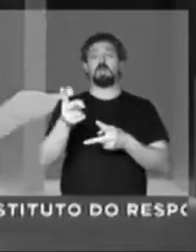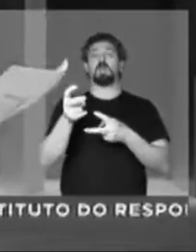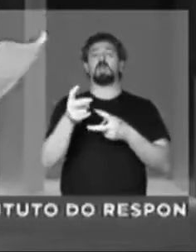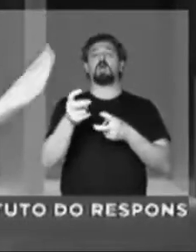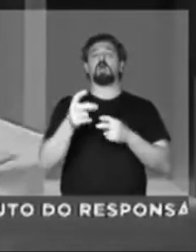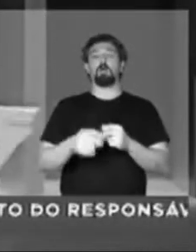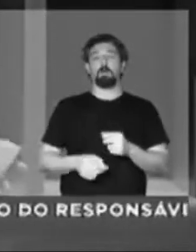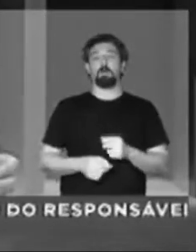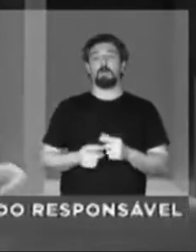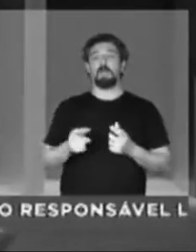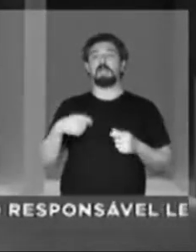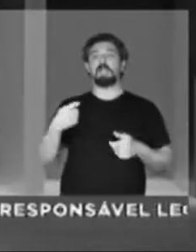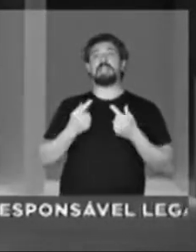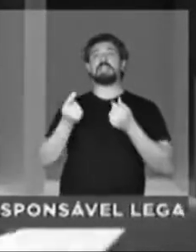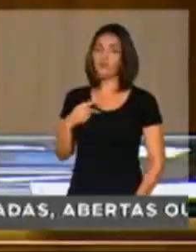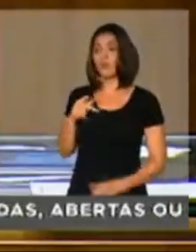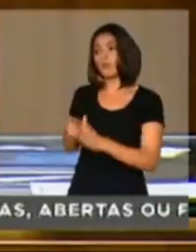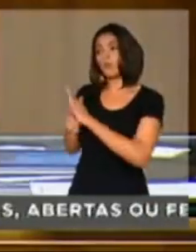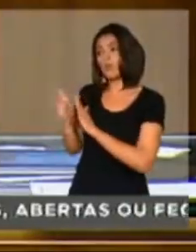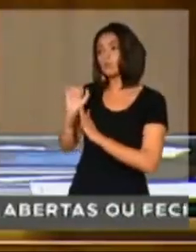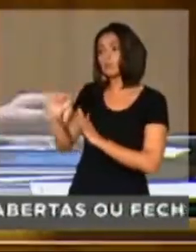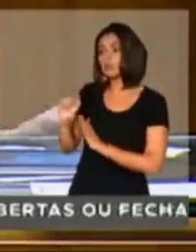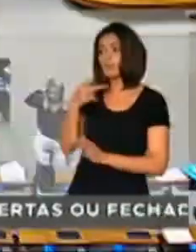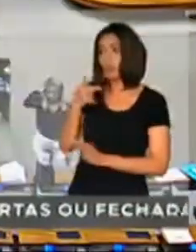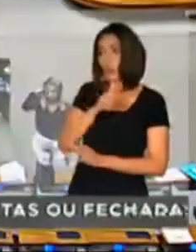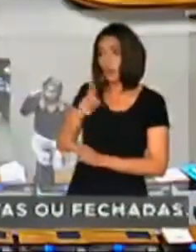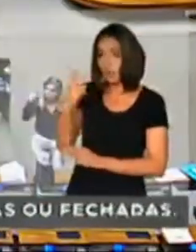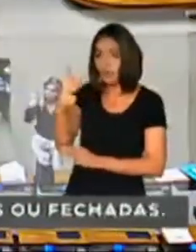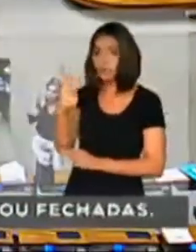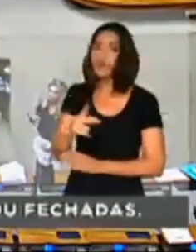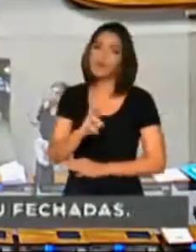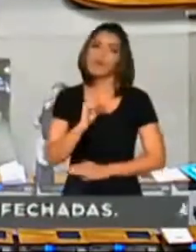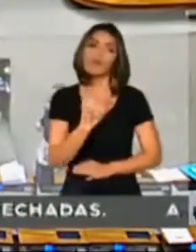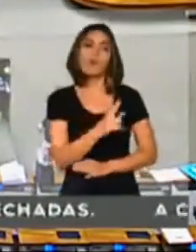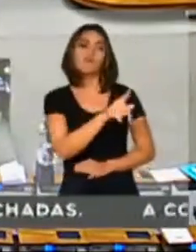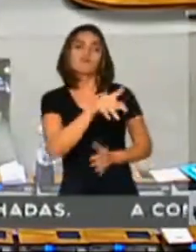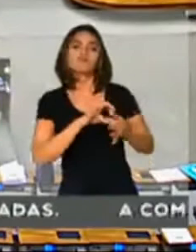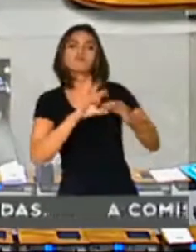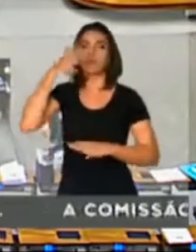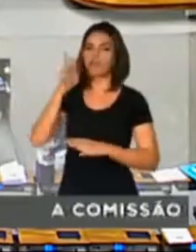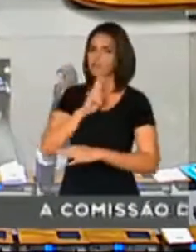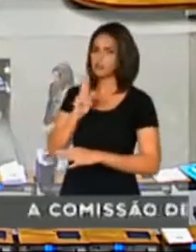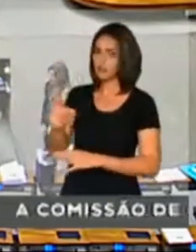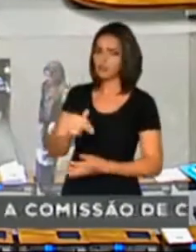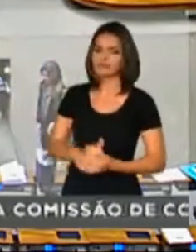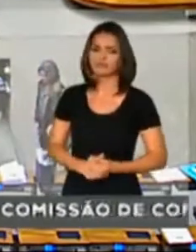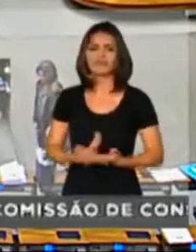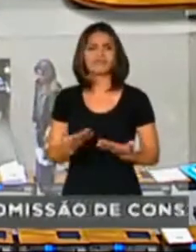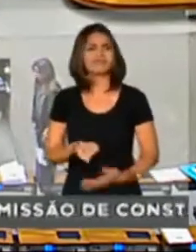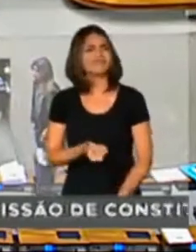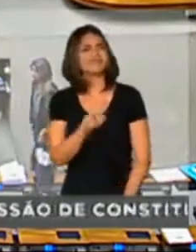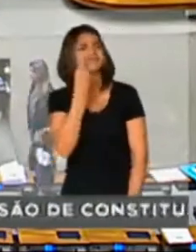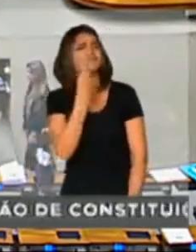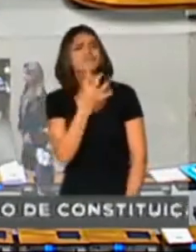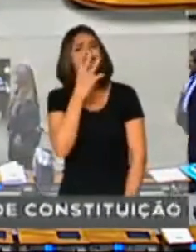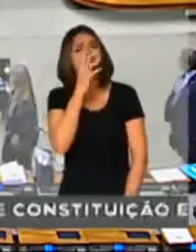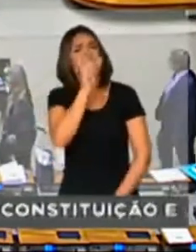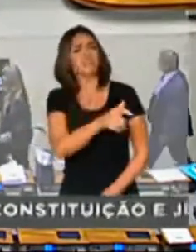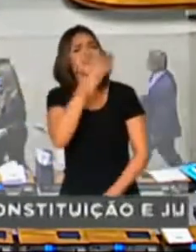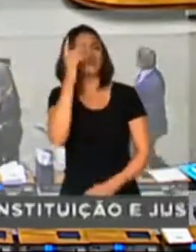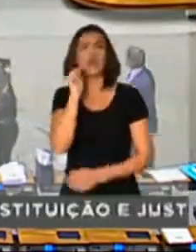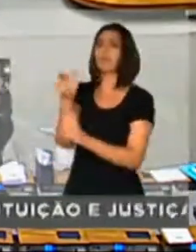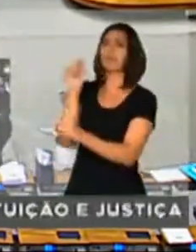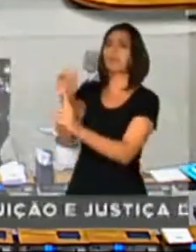taxar as grandes fortunas. Bom, chega a ser hilário ouvir algumas pessoas aqui atacando o ministro